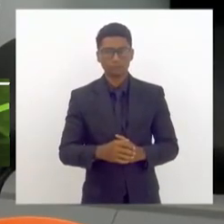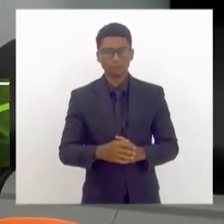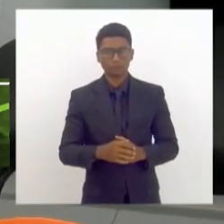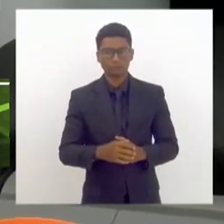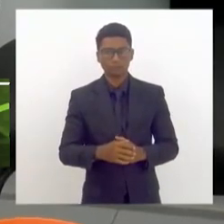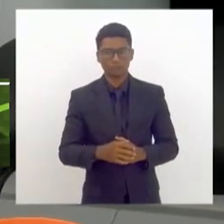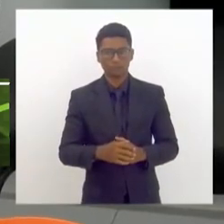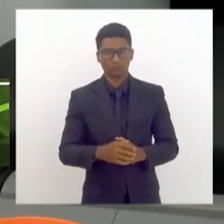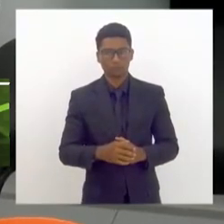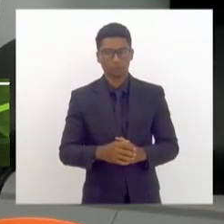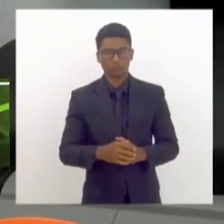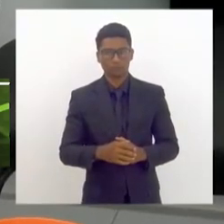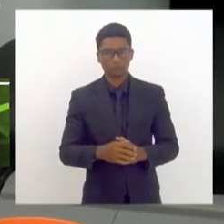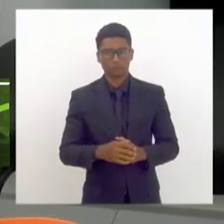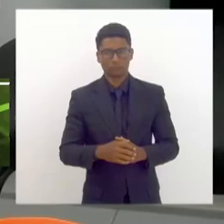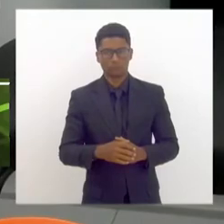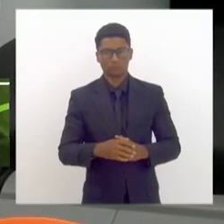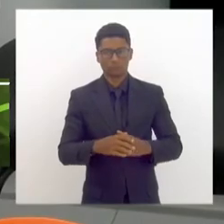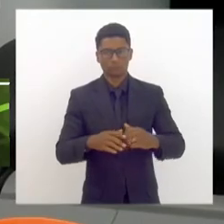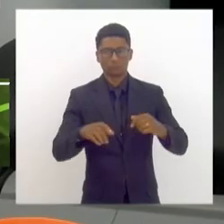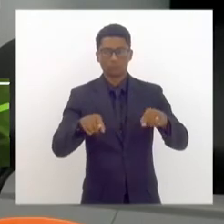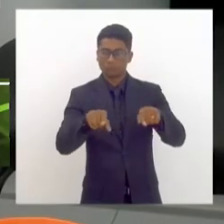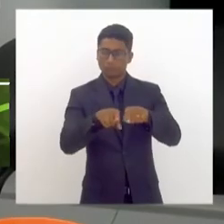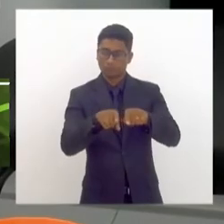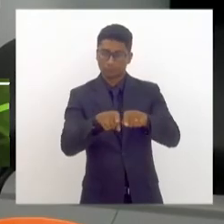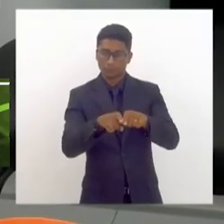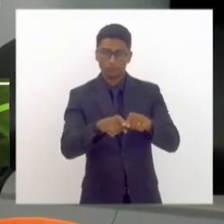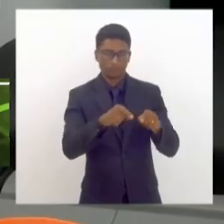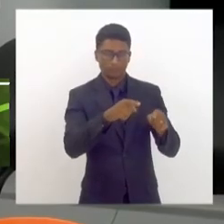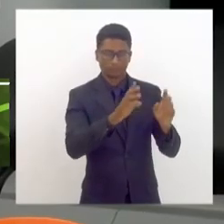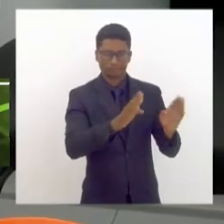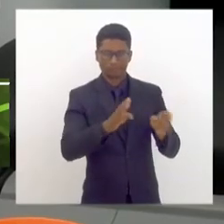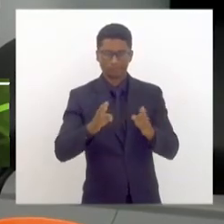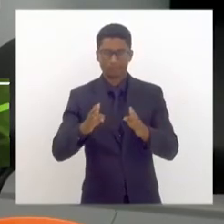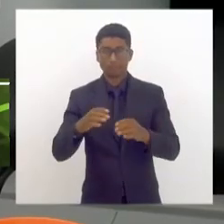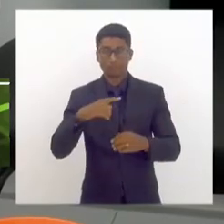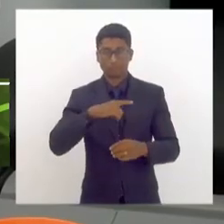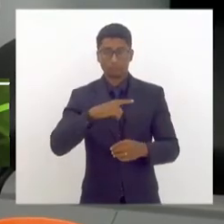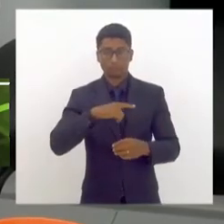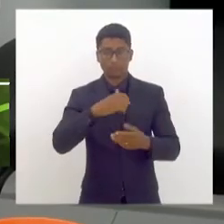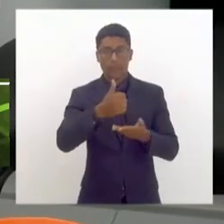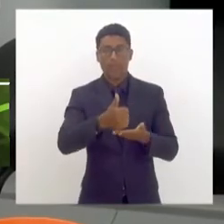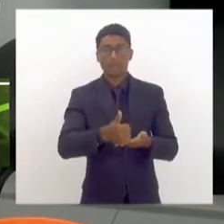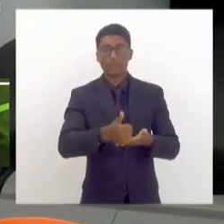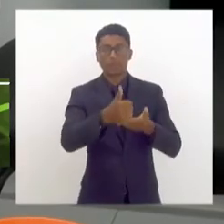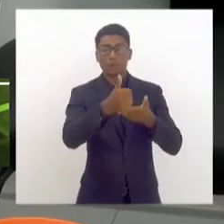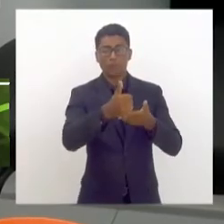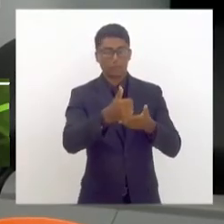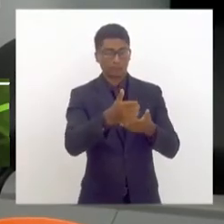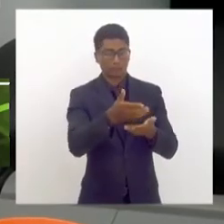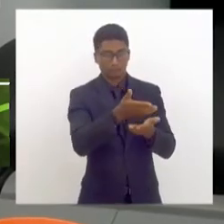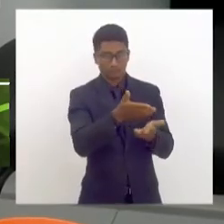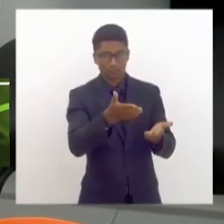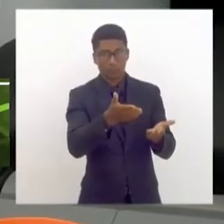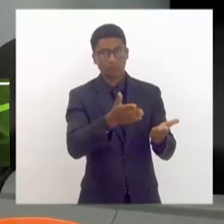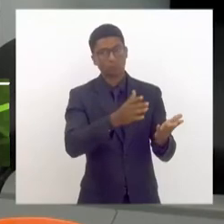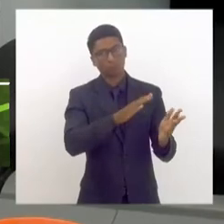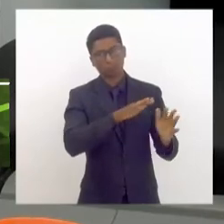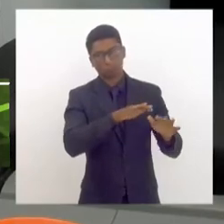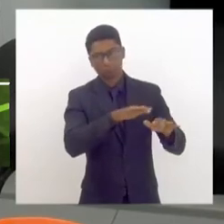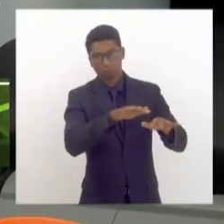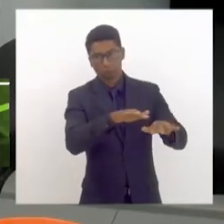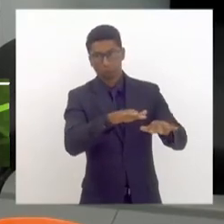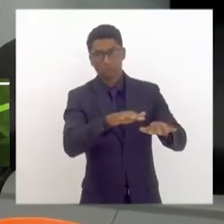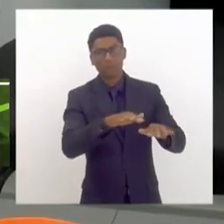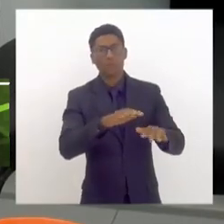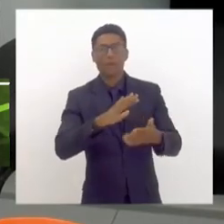E do conjunto mesmo do funcionamento, eu acho que a gente tem aqui uma assessoria técnica que está em peso presente, faltam alguns que estão também na